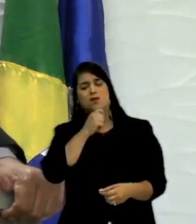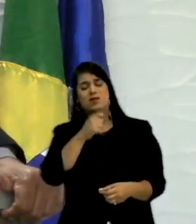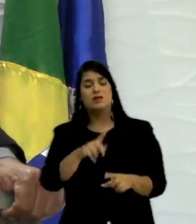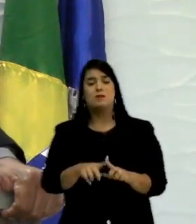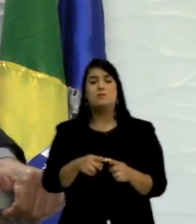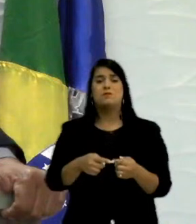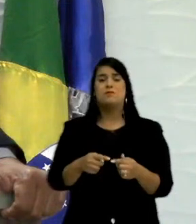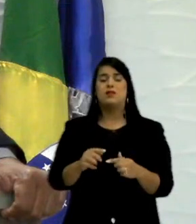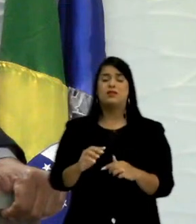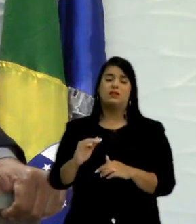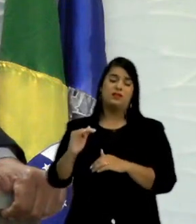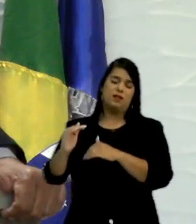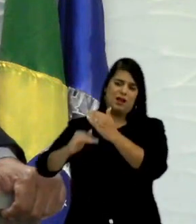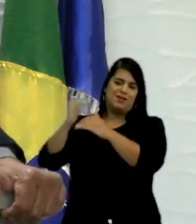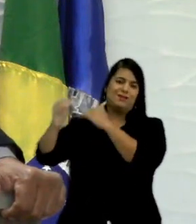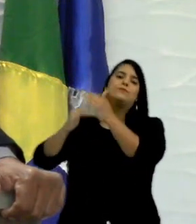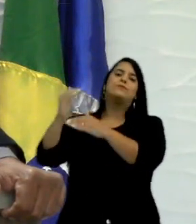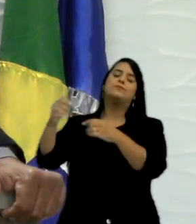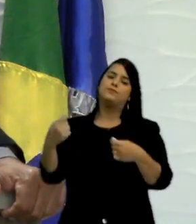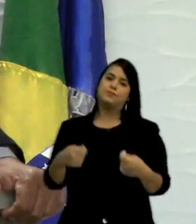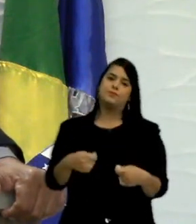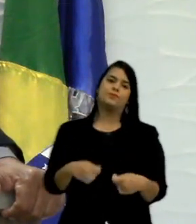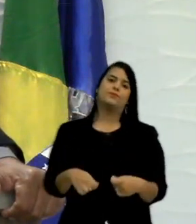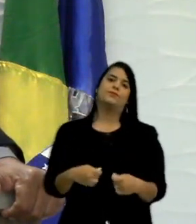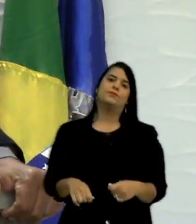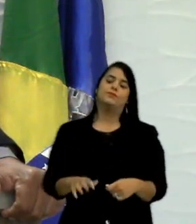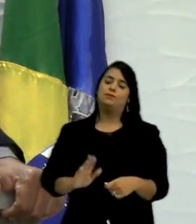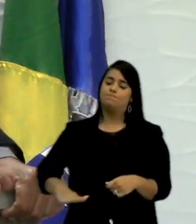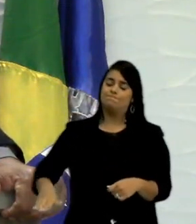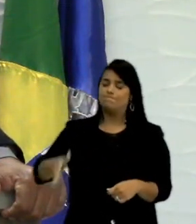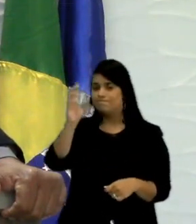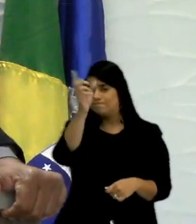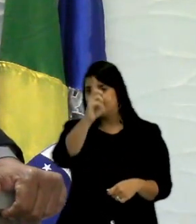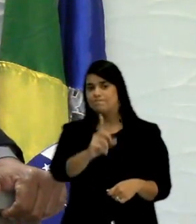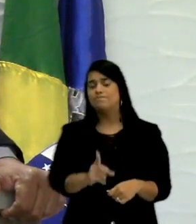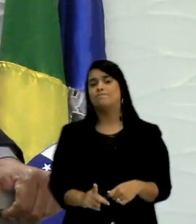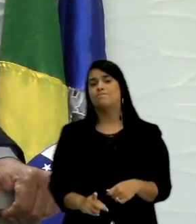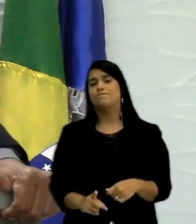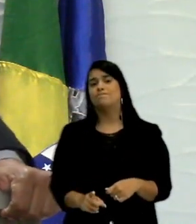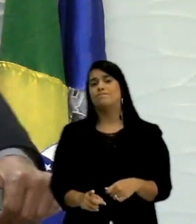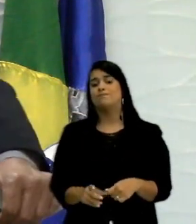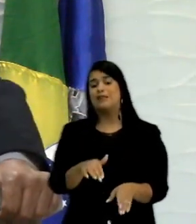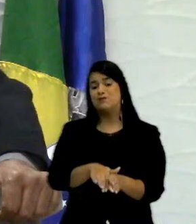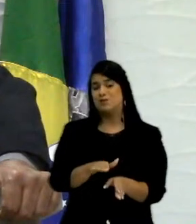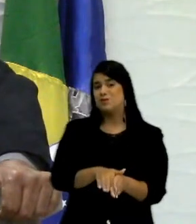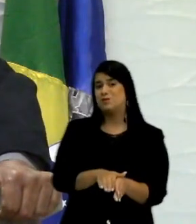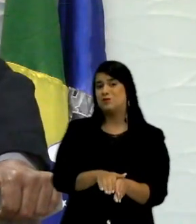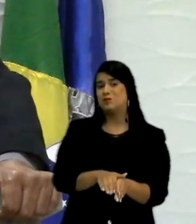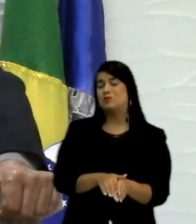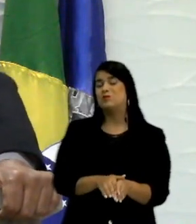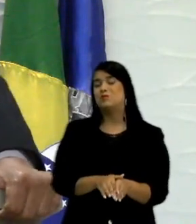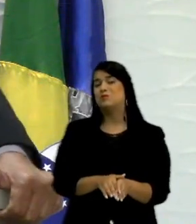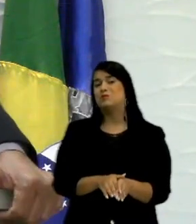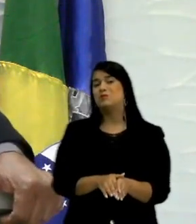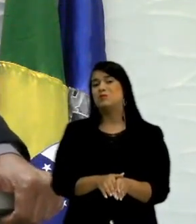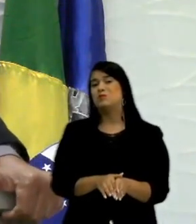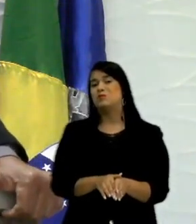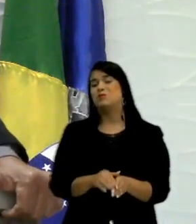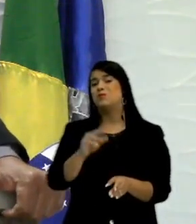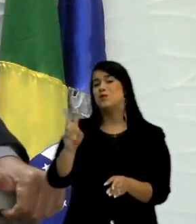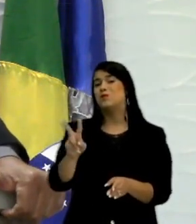essa gravidade aí de criança nessa situação. Uma consulta de um médico desse,